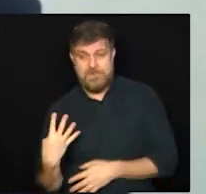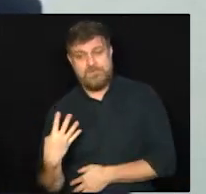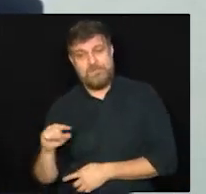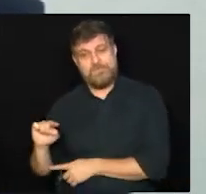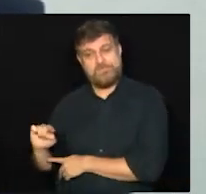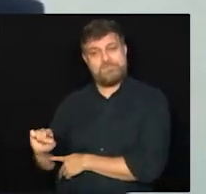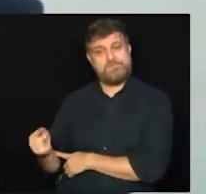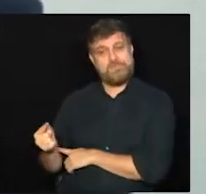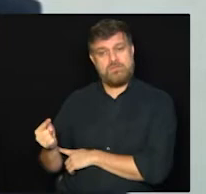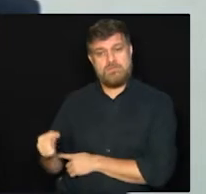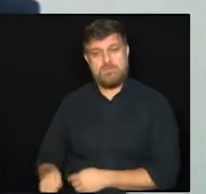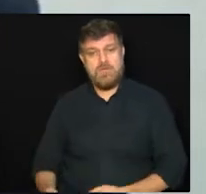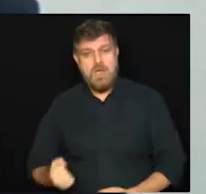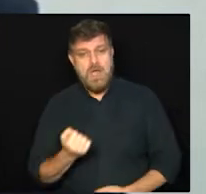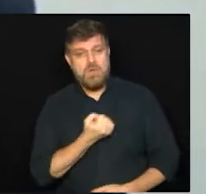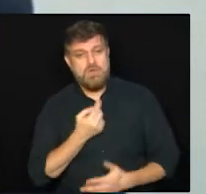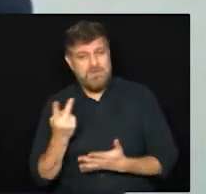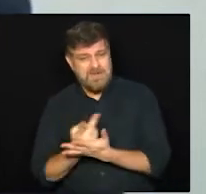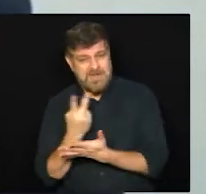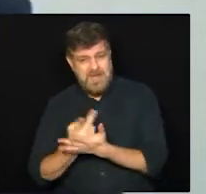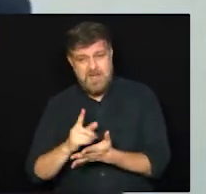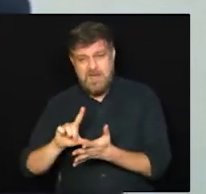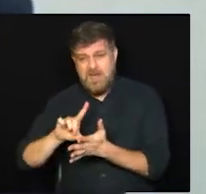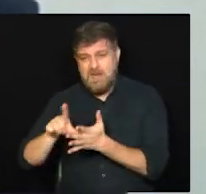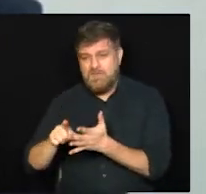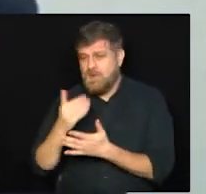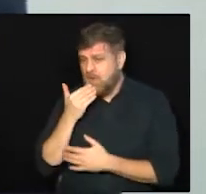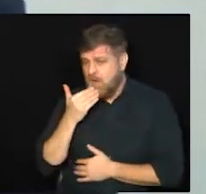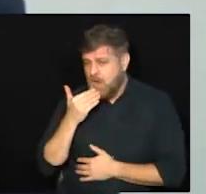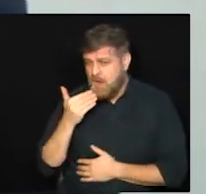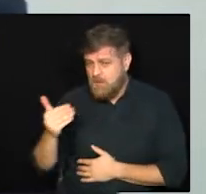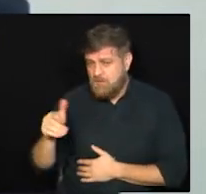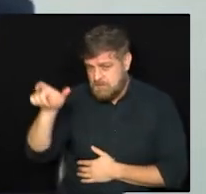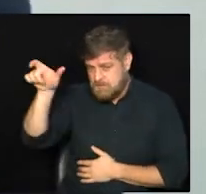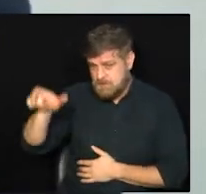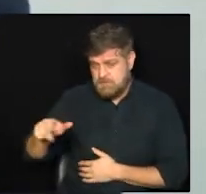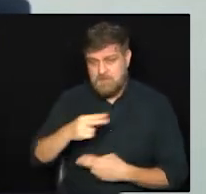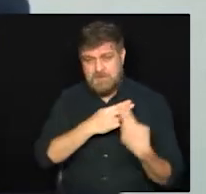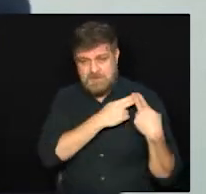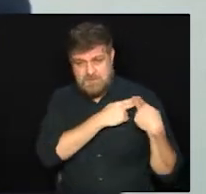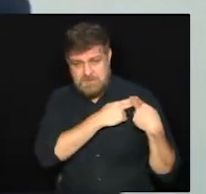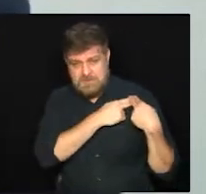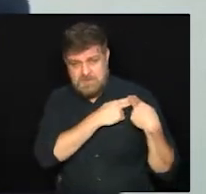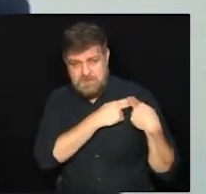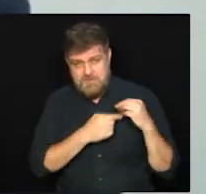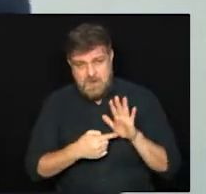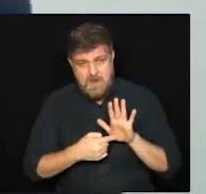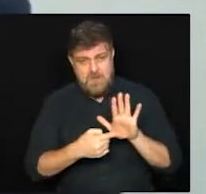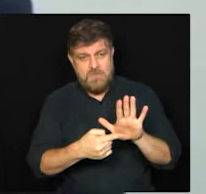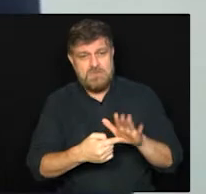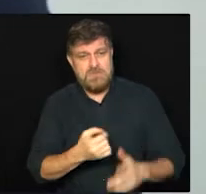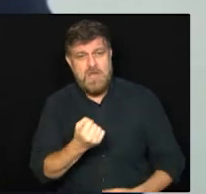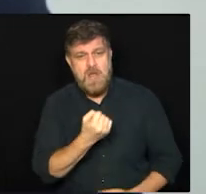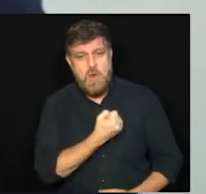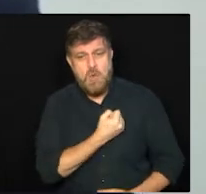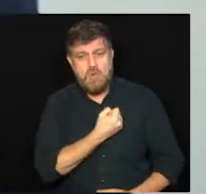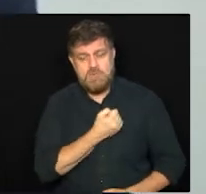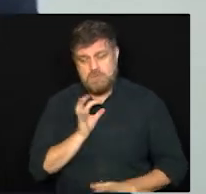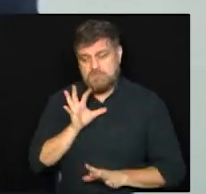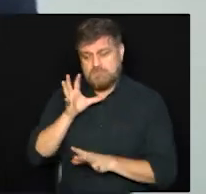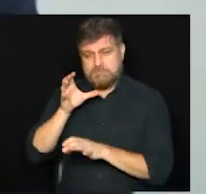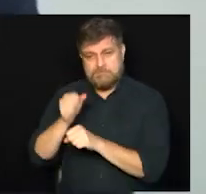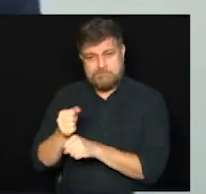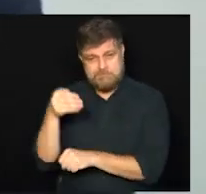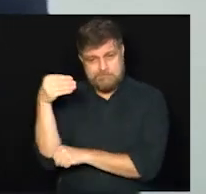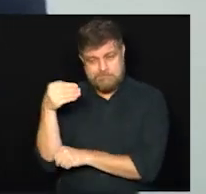eu não falar dados errados, daí eu vou pedir depois para o Vernier passar o agregado de faturamento dos